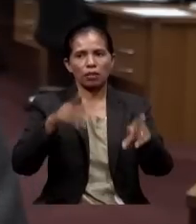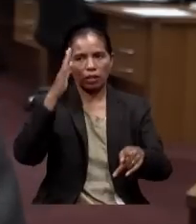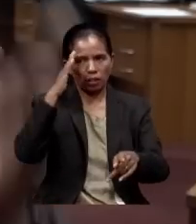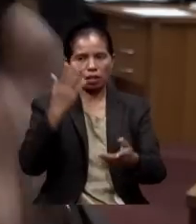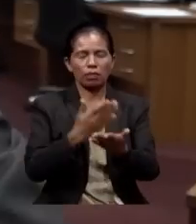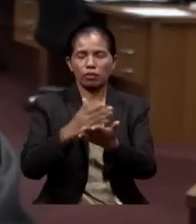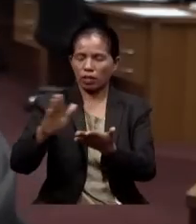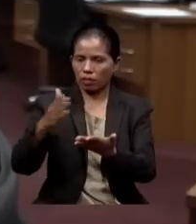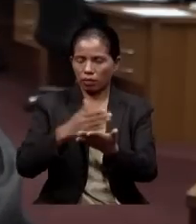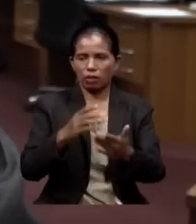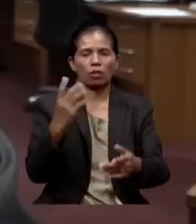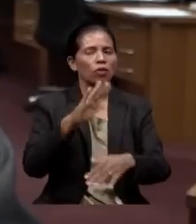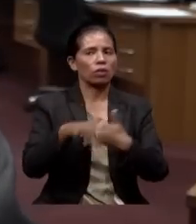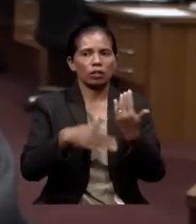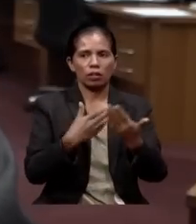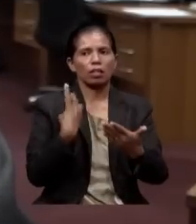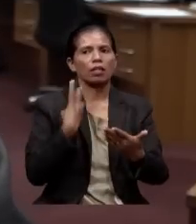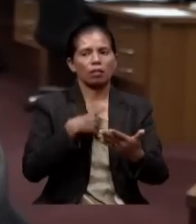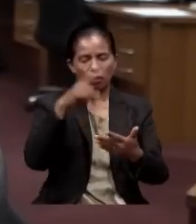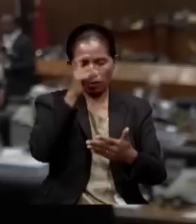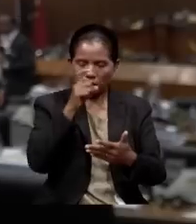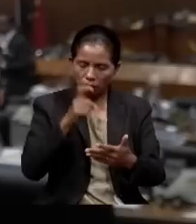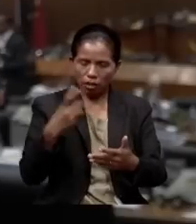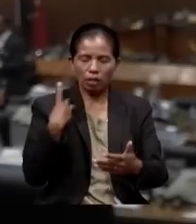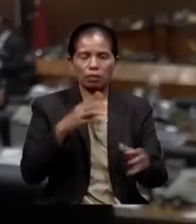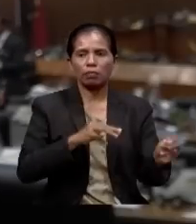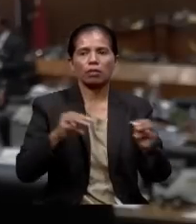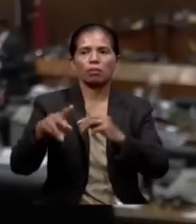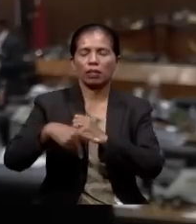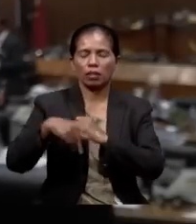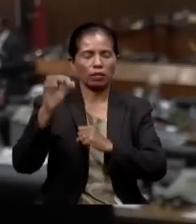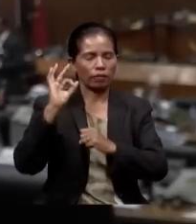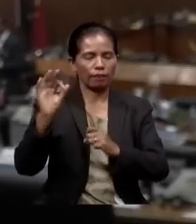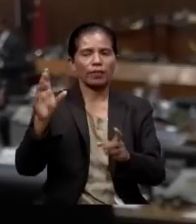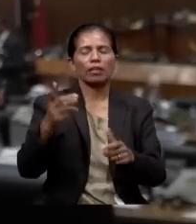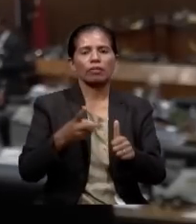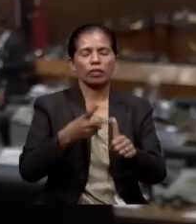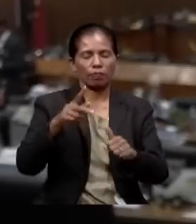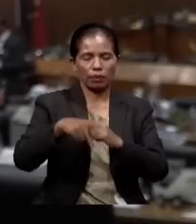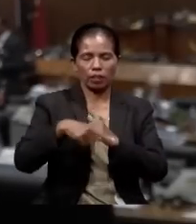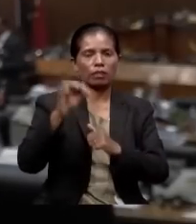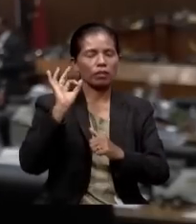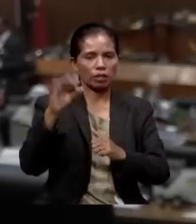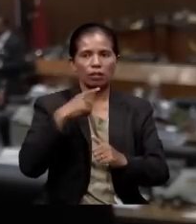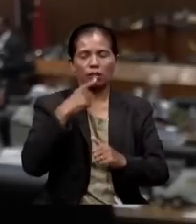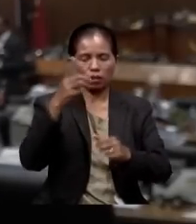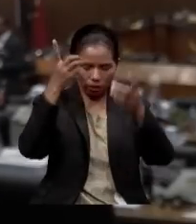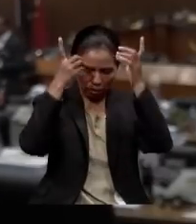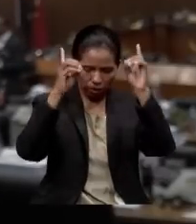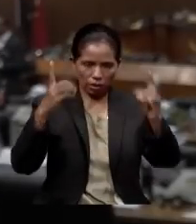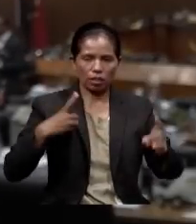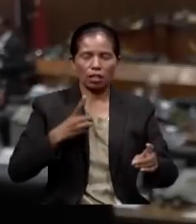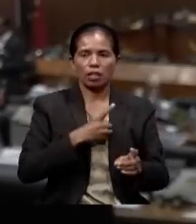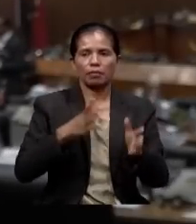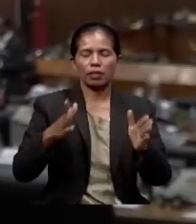faz mal, mas quando voltou na casa, tem que passar para fretil. Enquanto vice-chefe bancada Fretilin considera decisão deputado